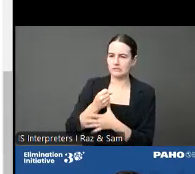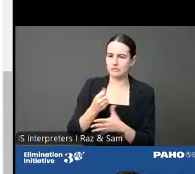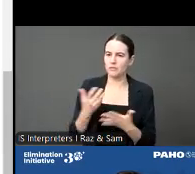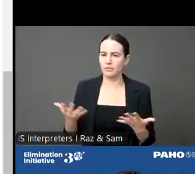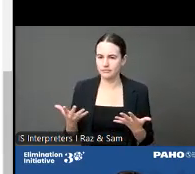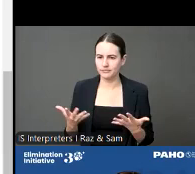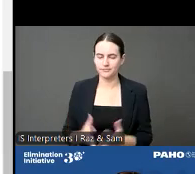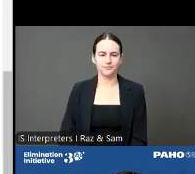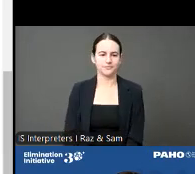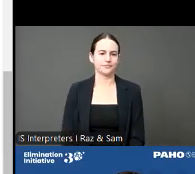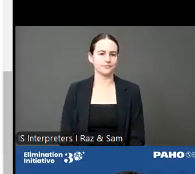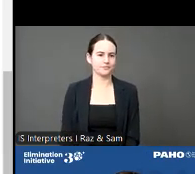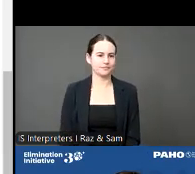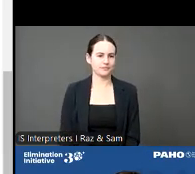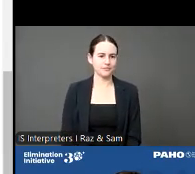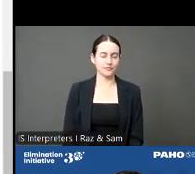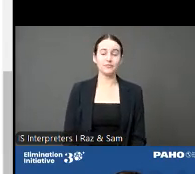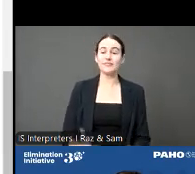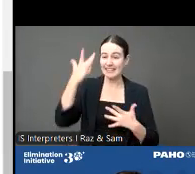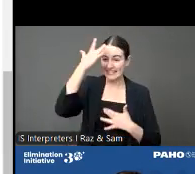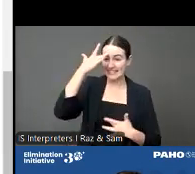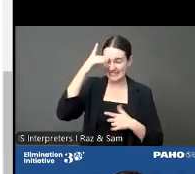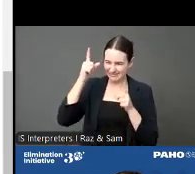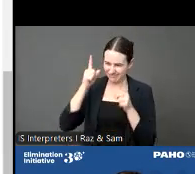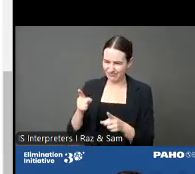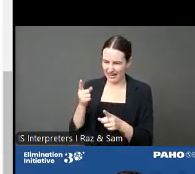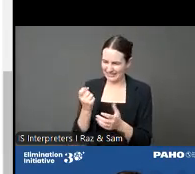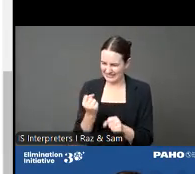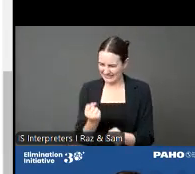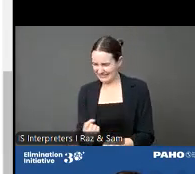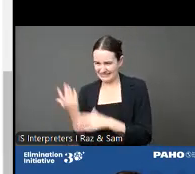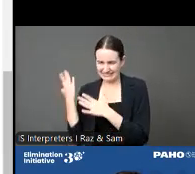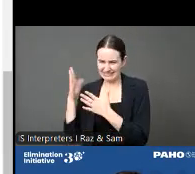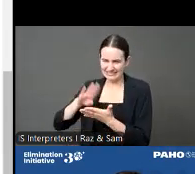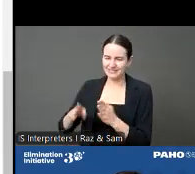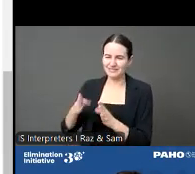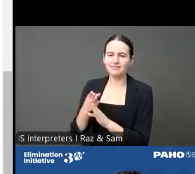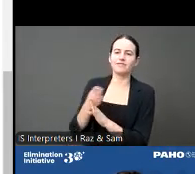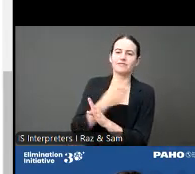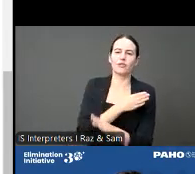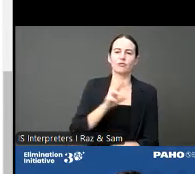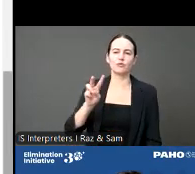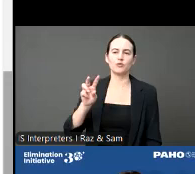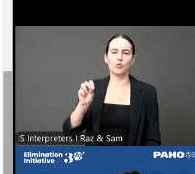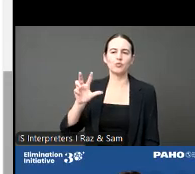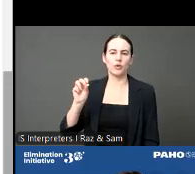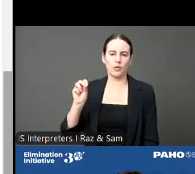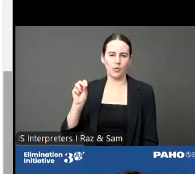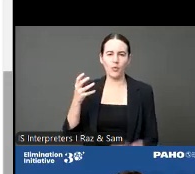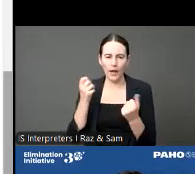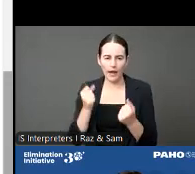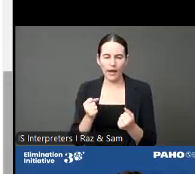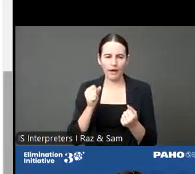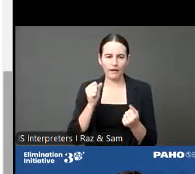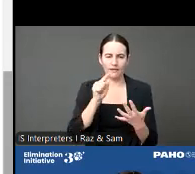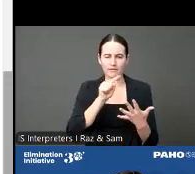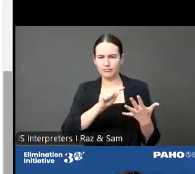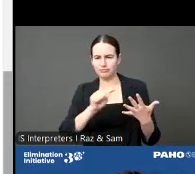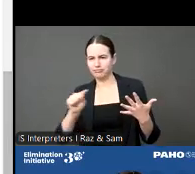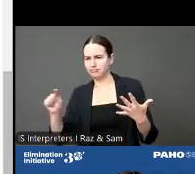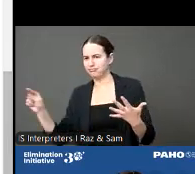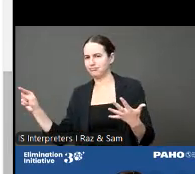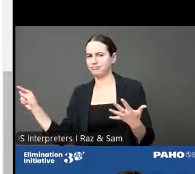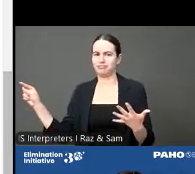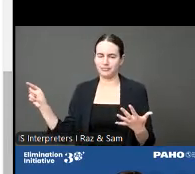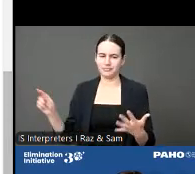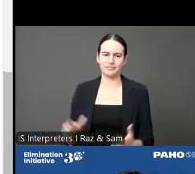países antes de 2030, baseado na lista que nós temos. Na iniciativa de eliminação aqui, podemos ver, por